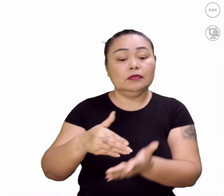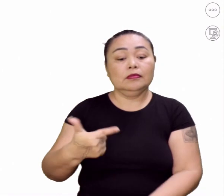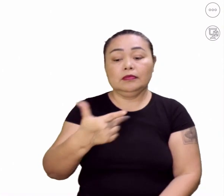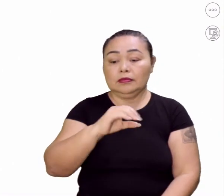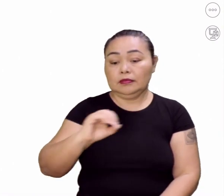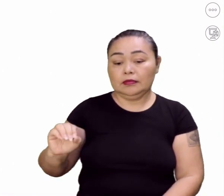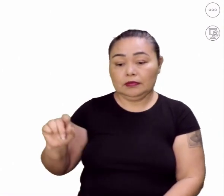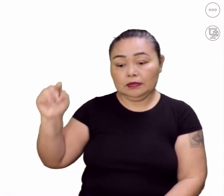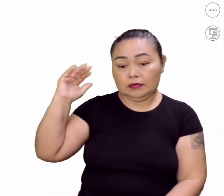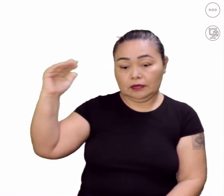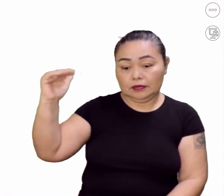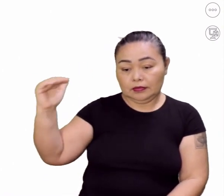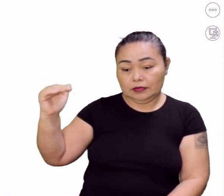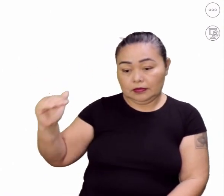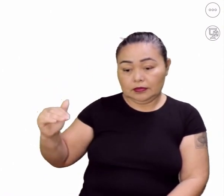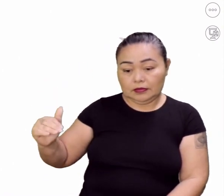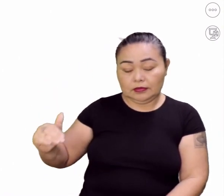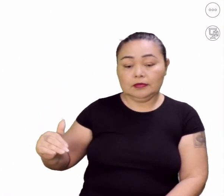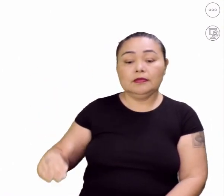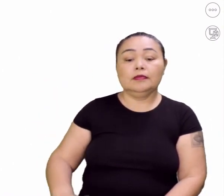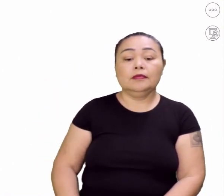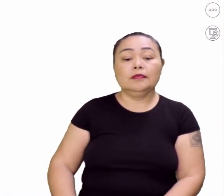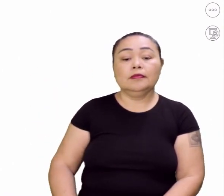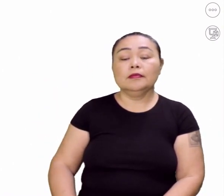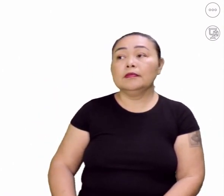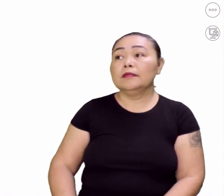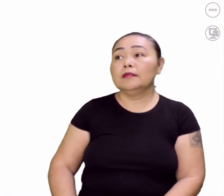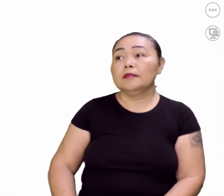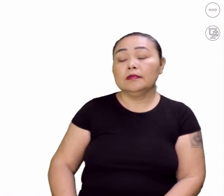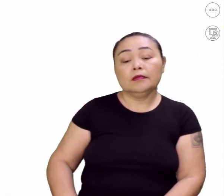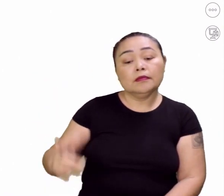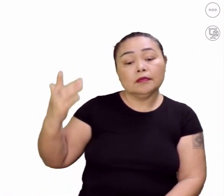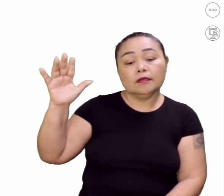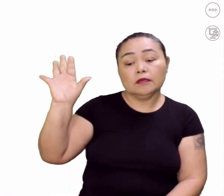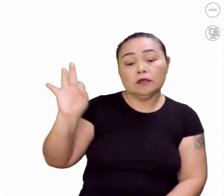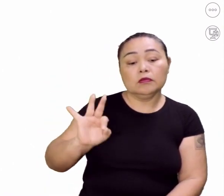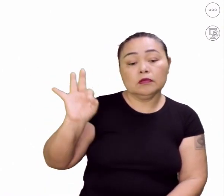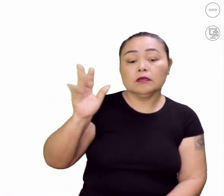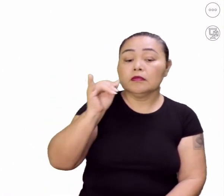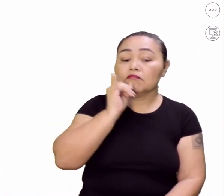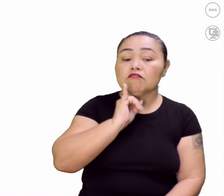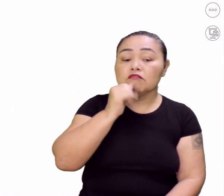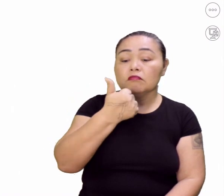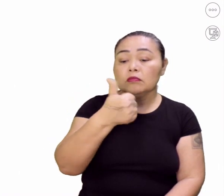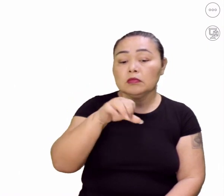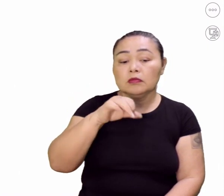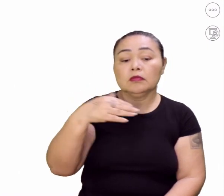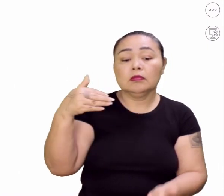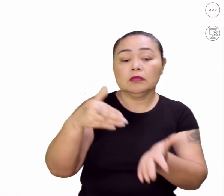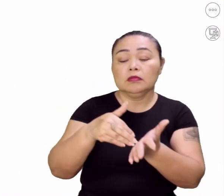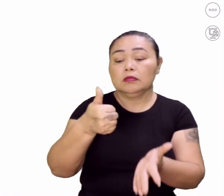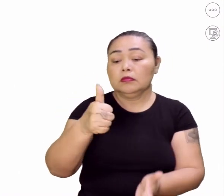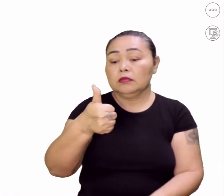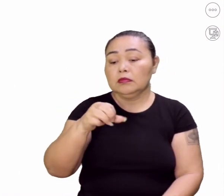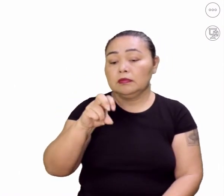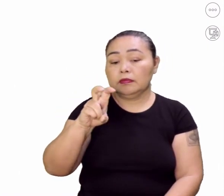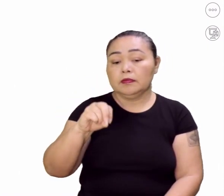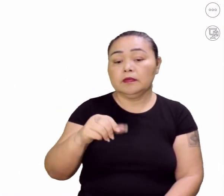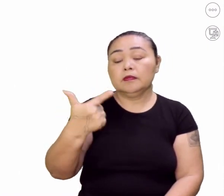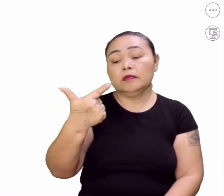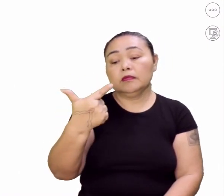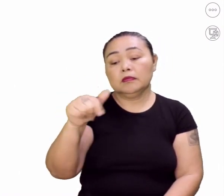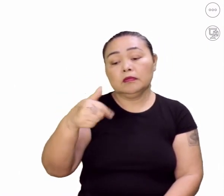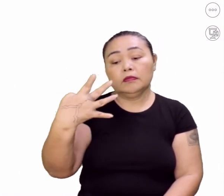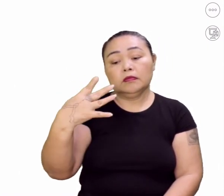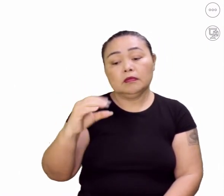até 2000, né? Dividido em períodos. Então, como que estava a taxa do Brasil? Por exemplo, em 1940 a 50, nós tínhamos uma taxa